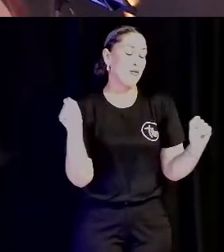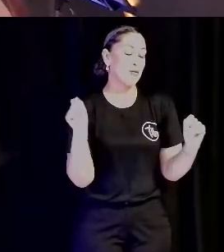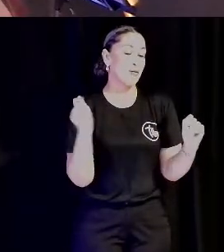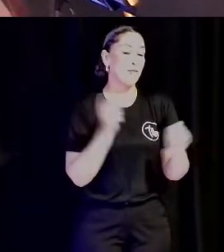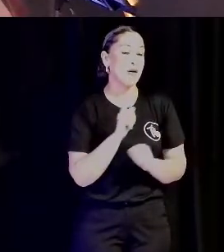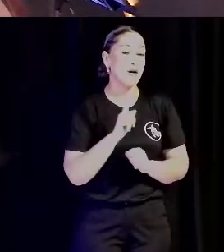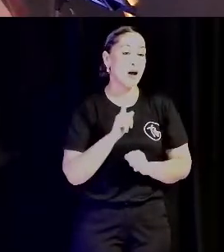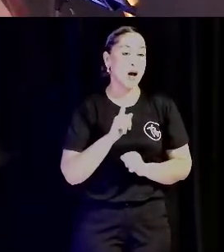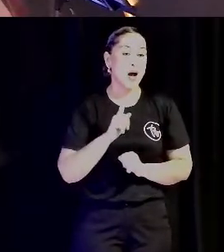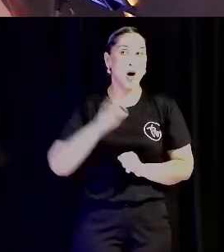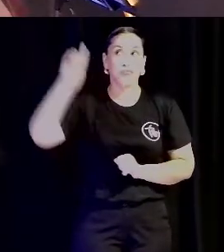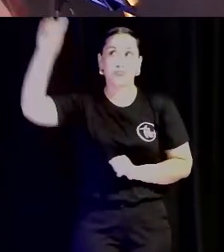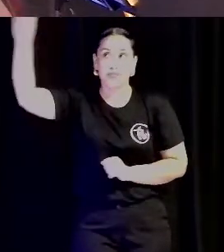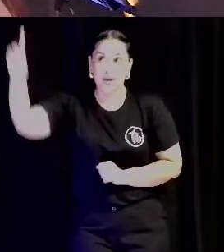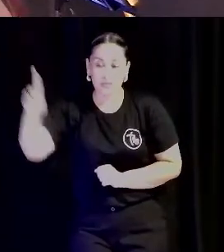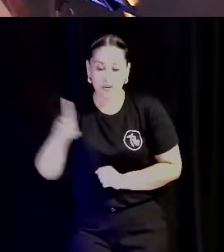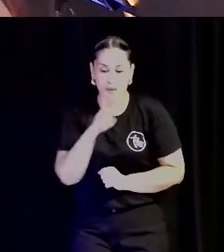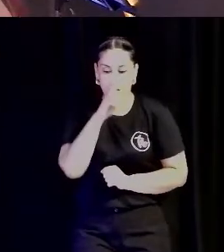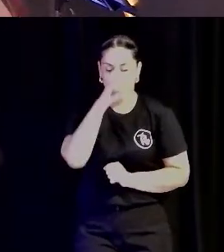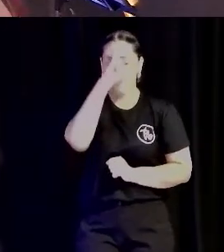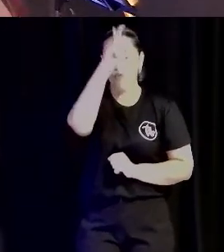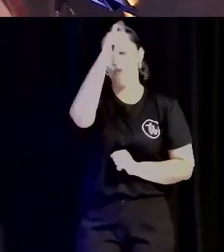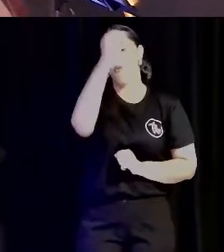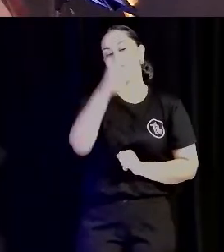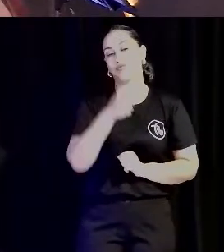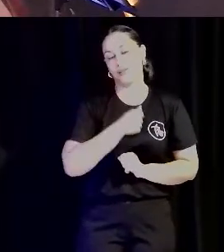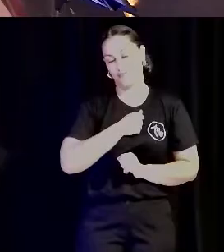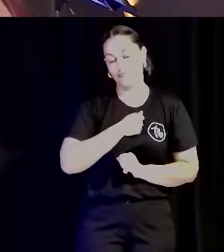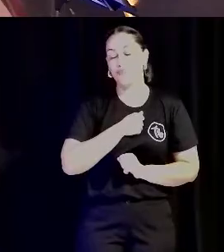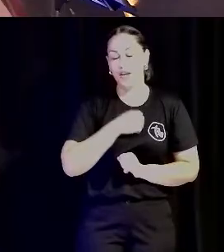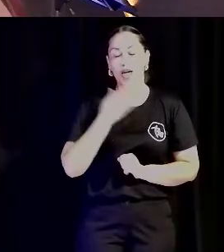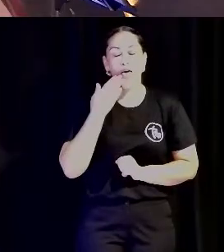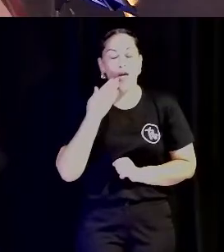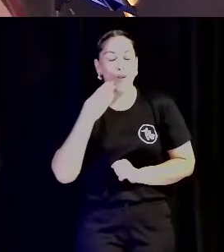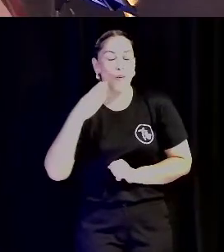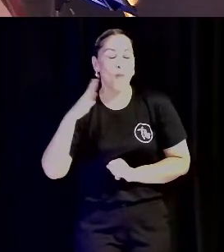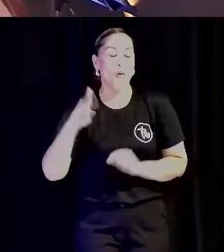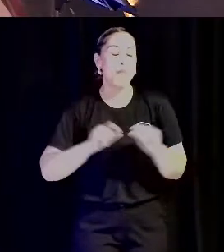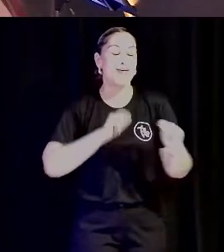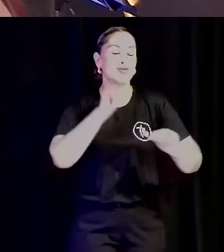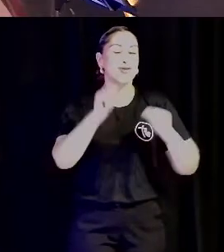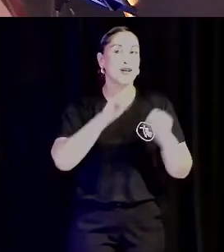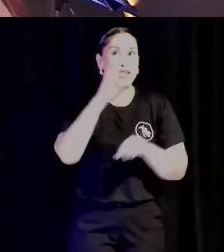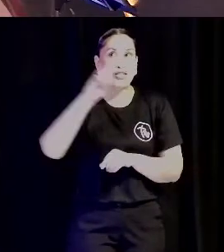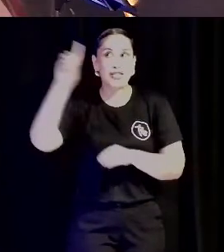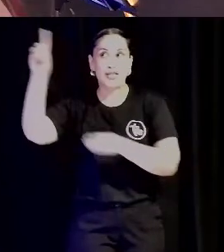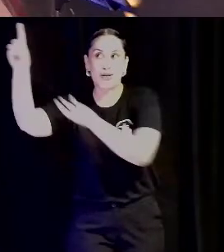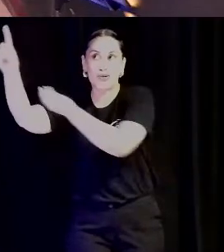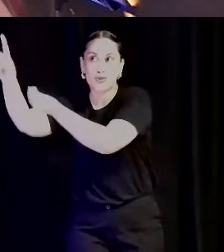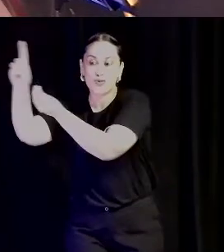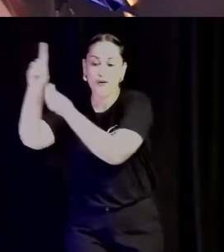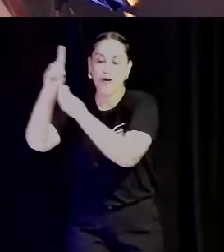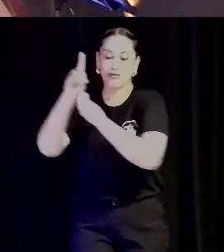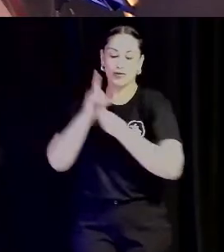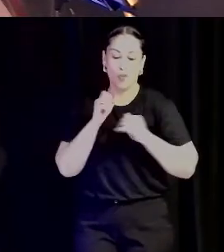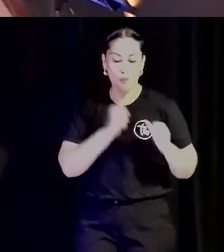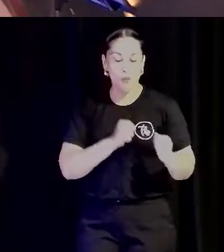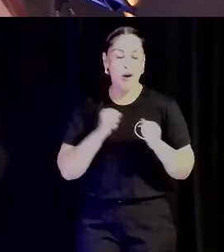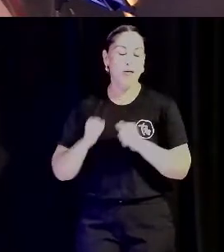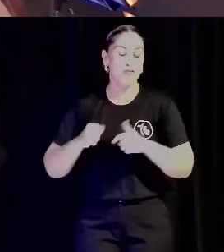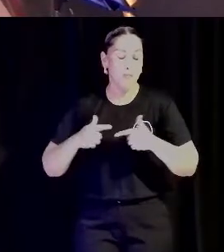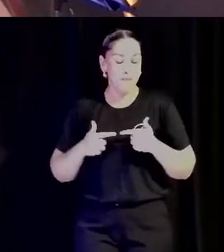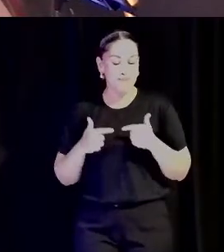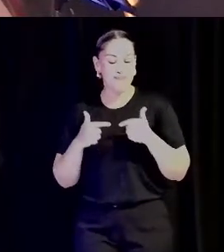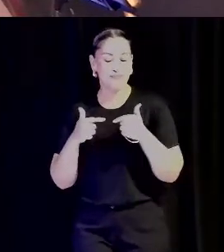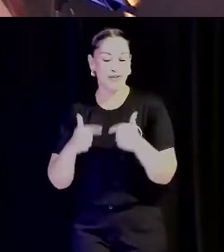vem de Deus. É uma promessa de que Deus nos dá poder para agir conforme a